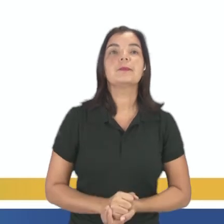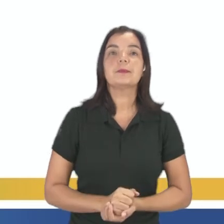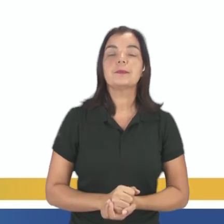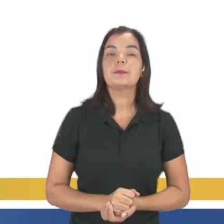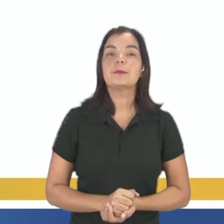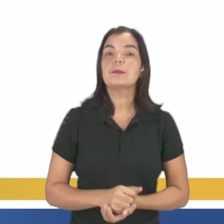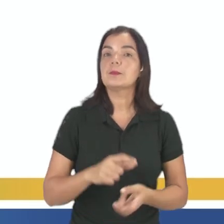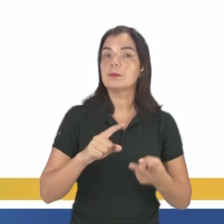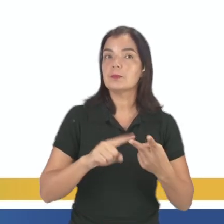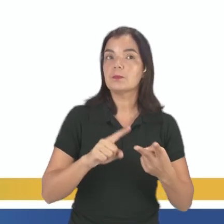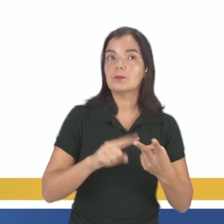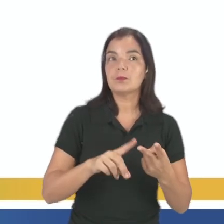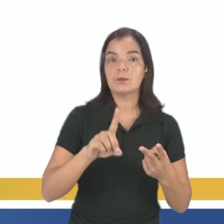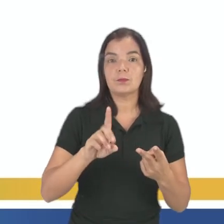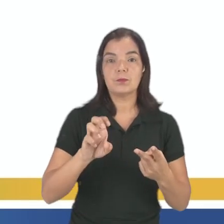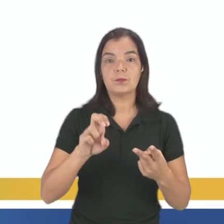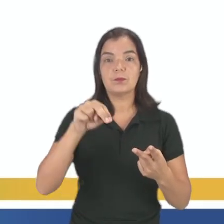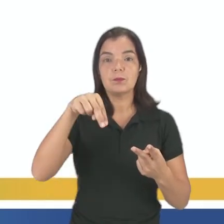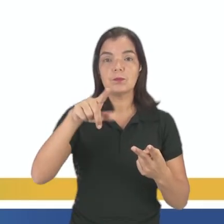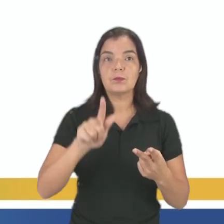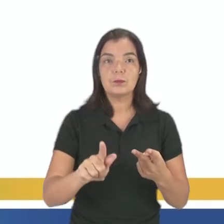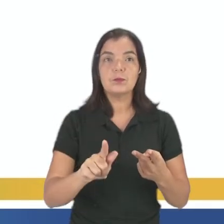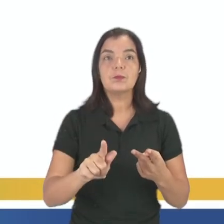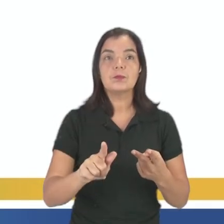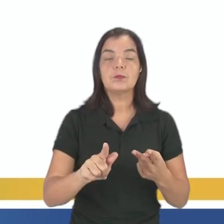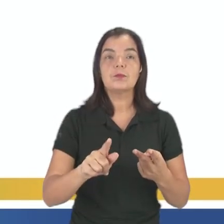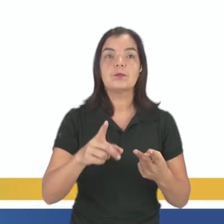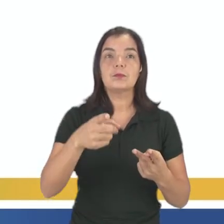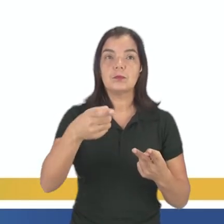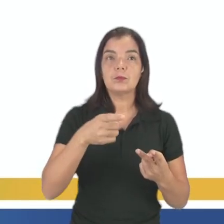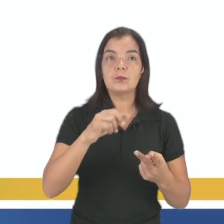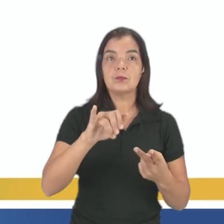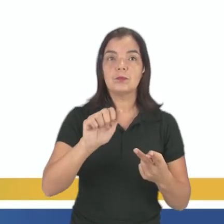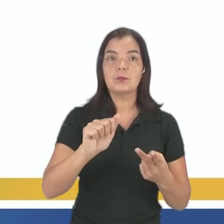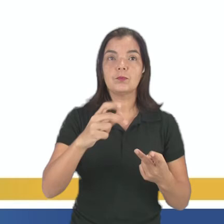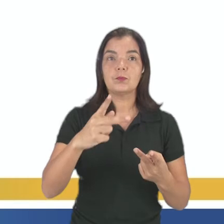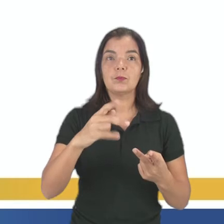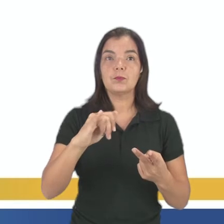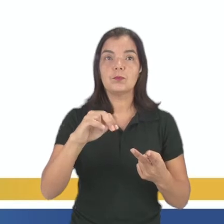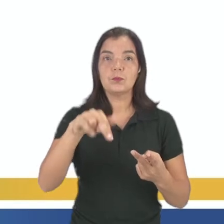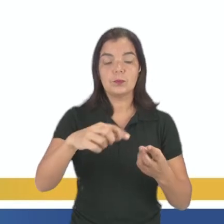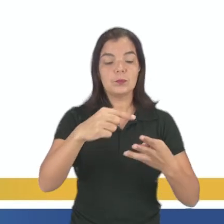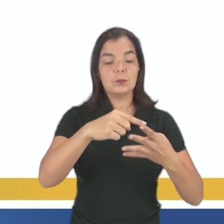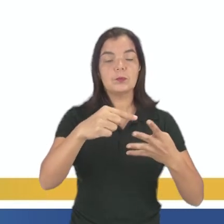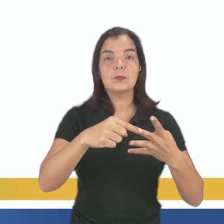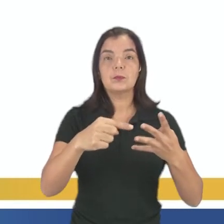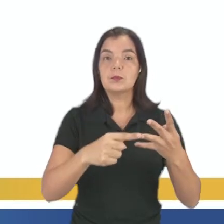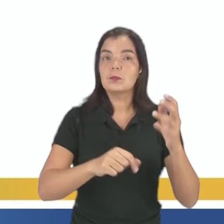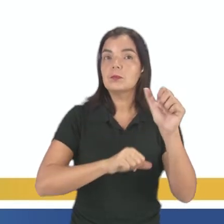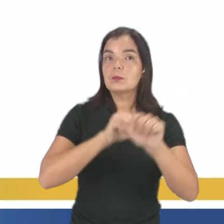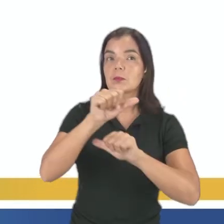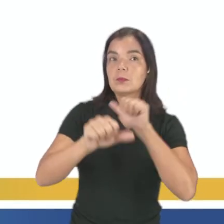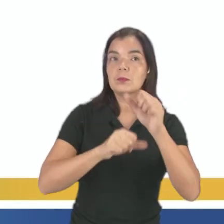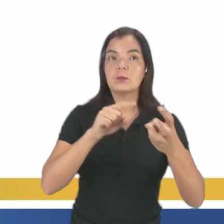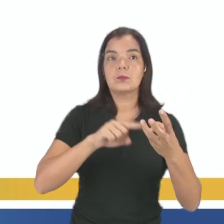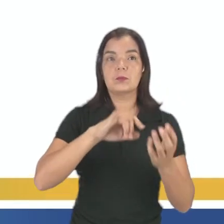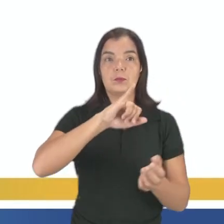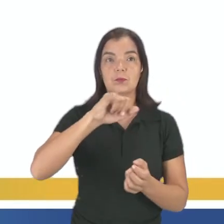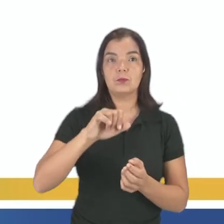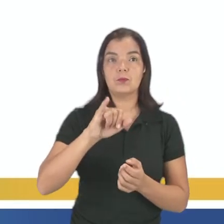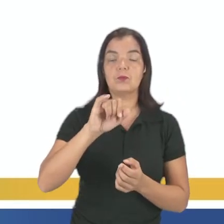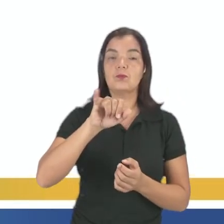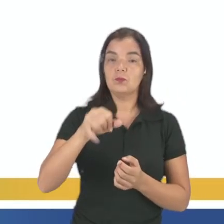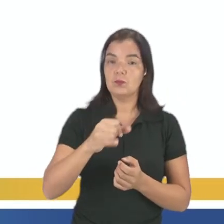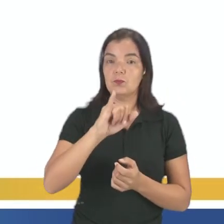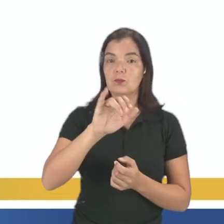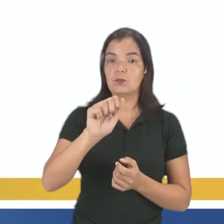arbitrário, né. Depois a gente tem o Deng Xiaoping, né, que ele vem falando dessas 4 modernizações. Jiang Zemin, né, que